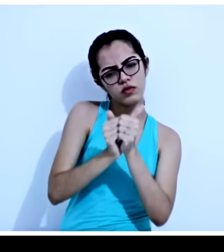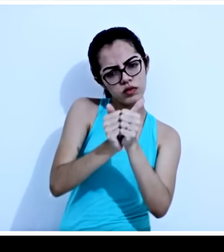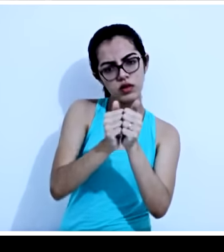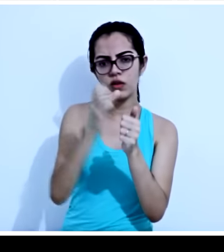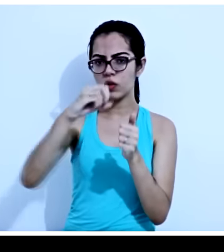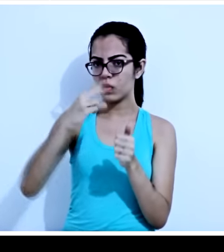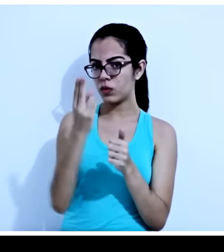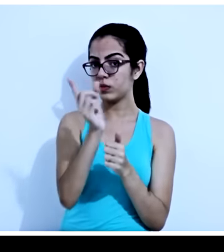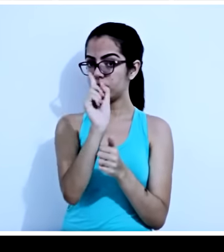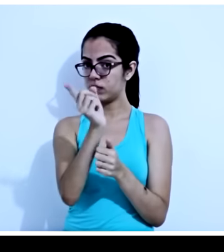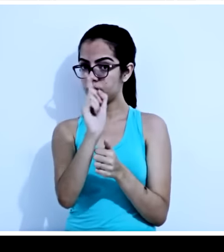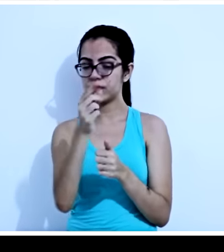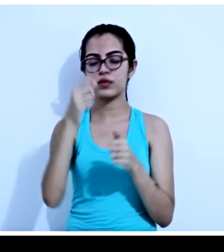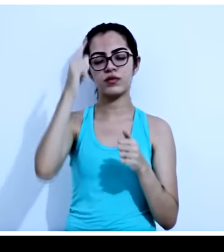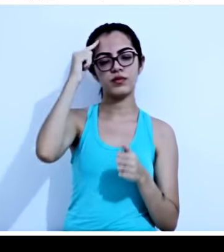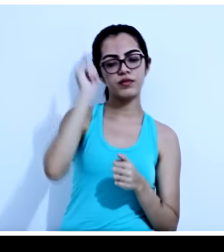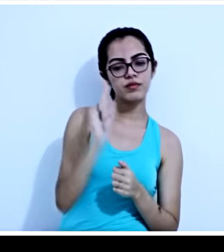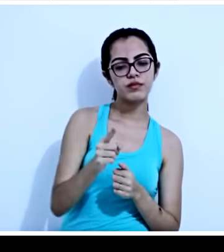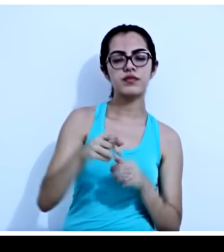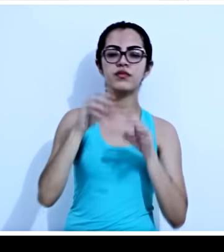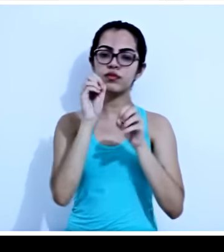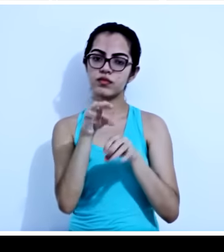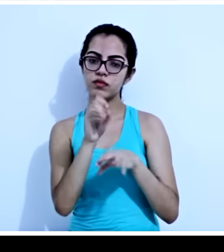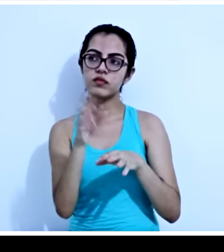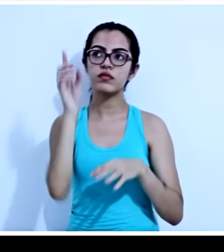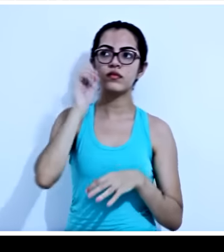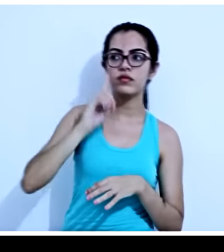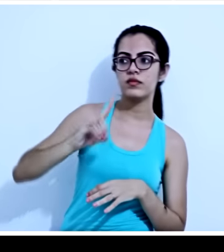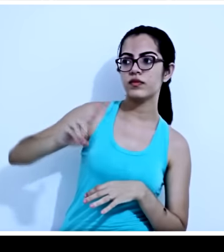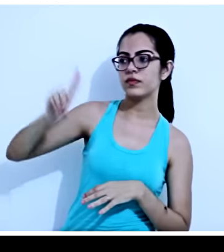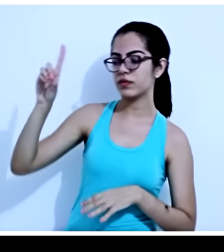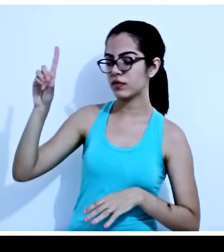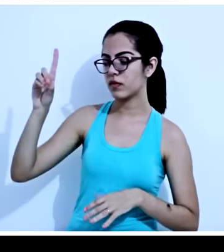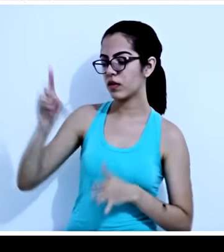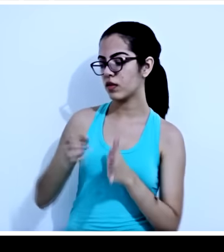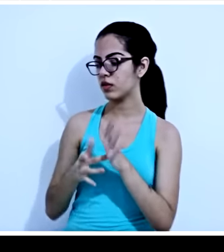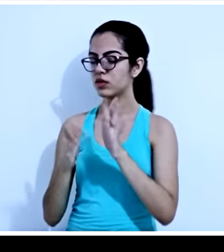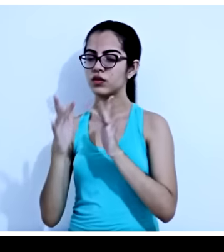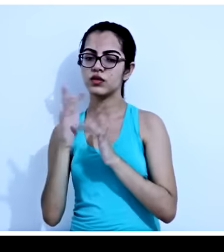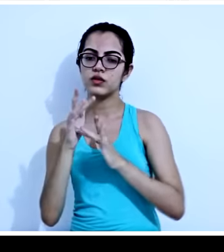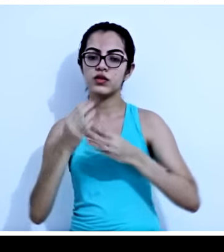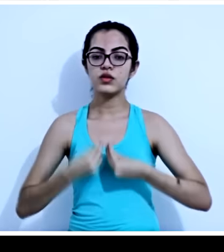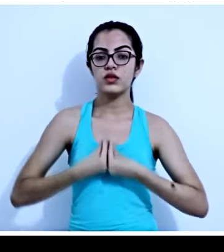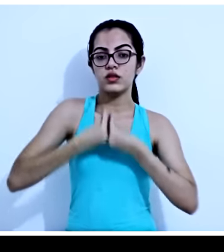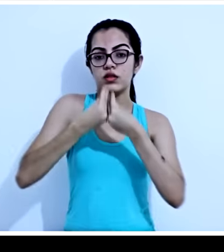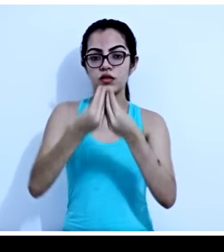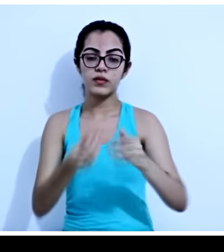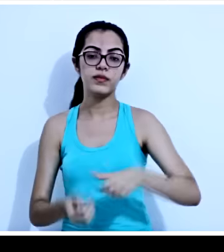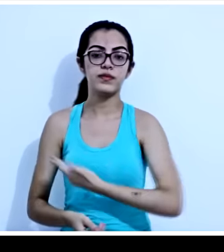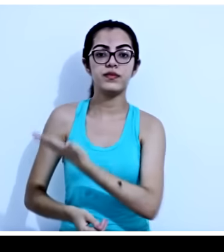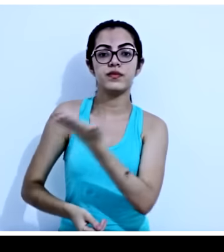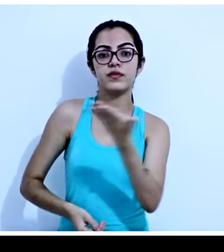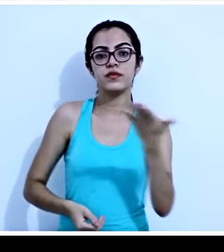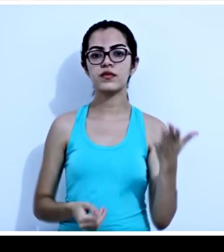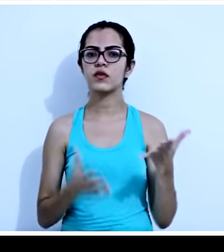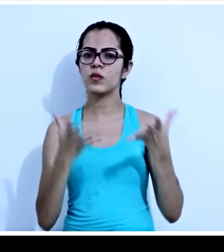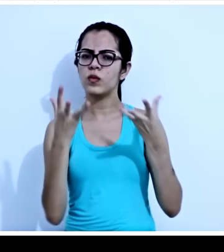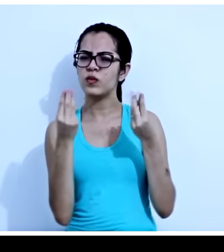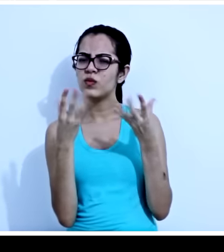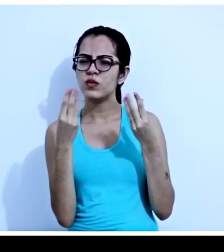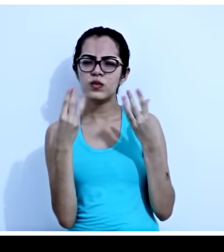seus ensinamentos. Jesus trouxe uma carga de conhecimento, Jesus trouxe a eles